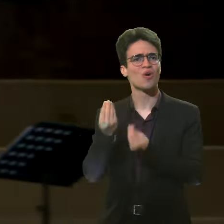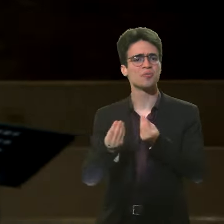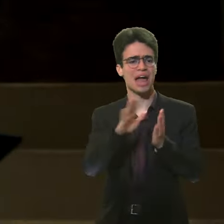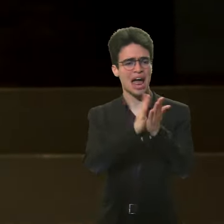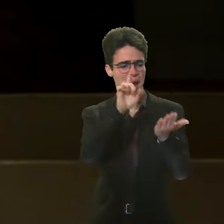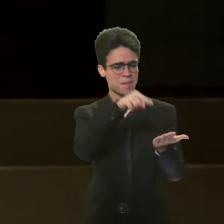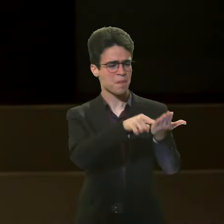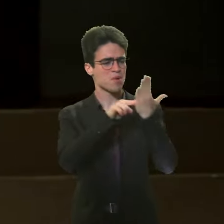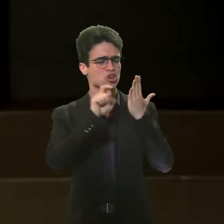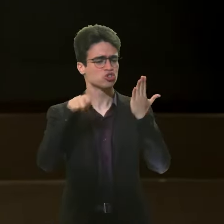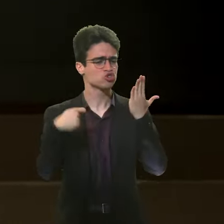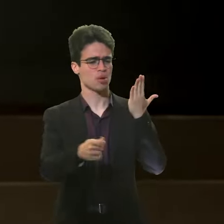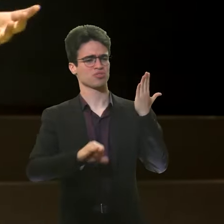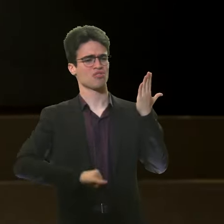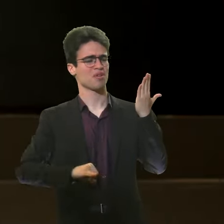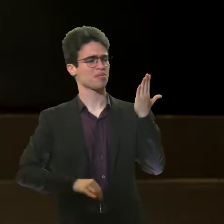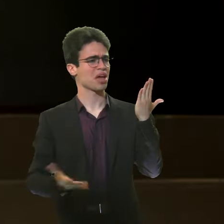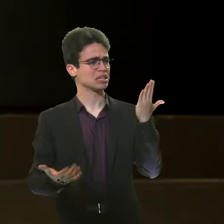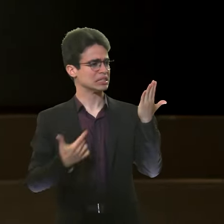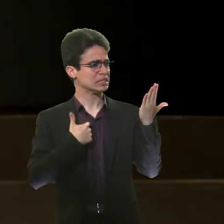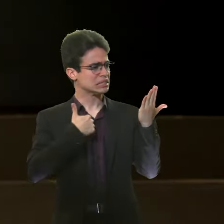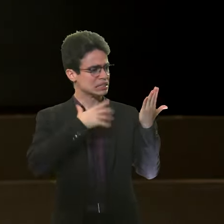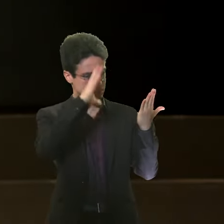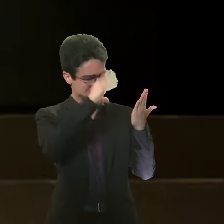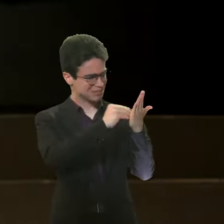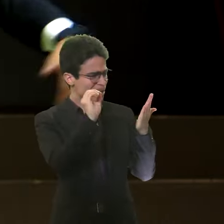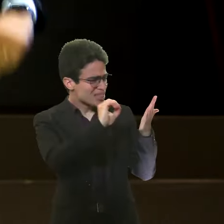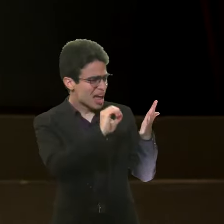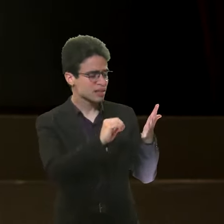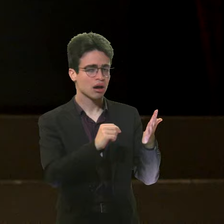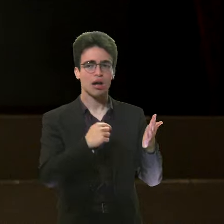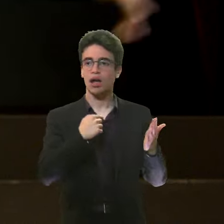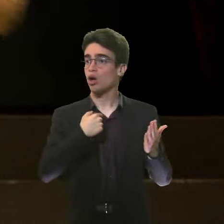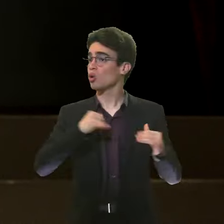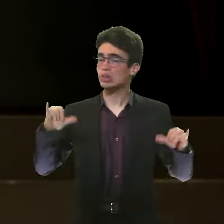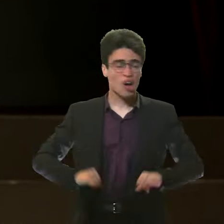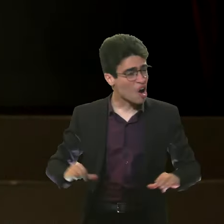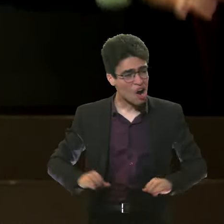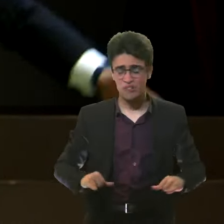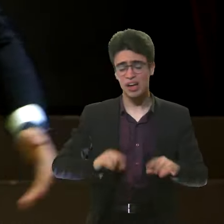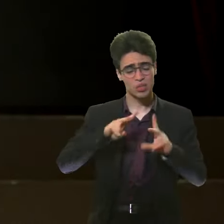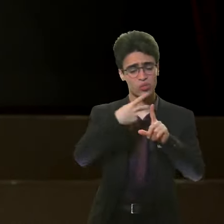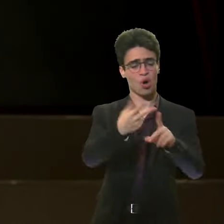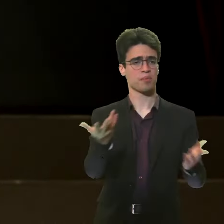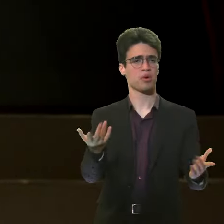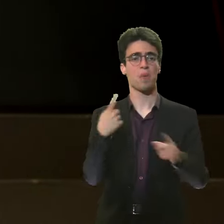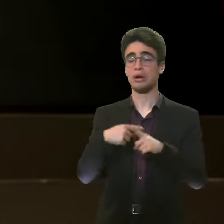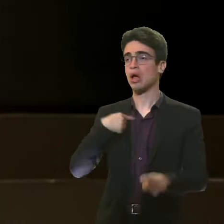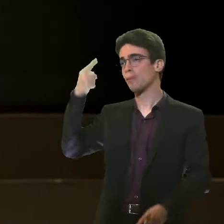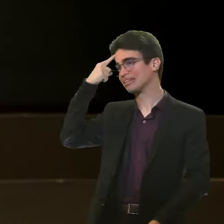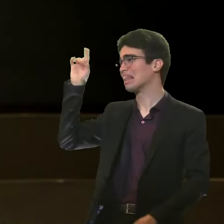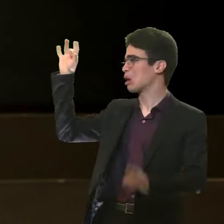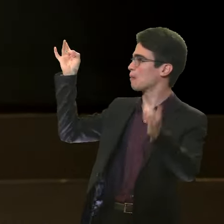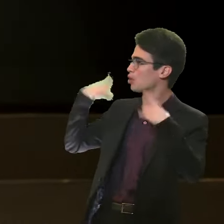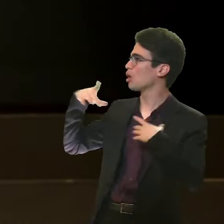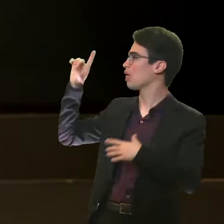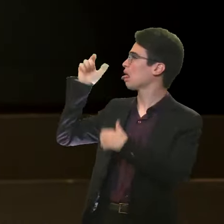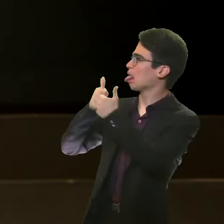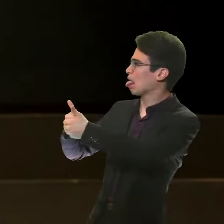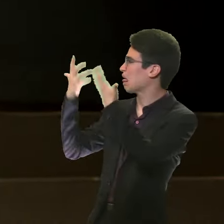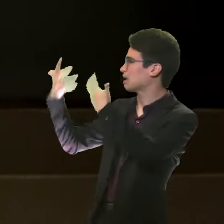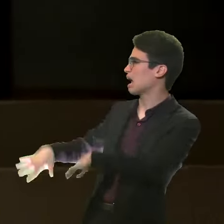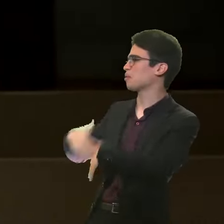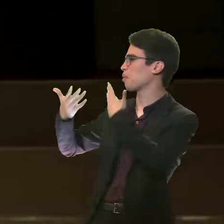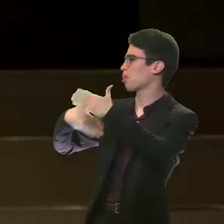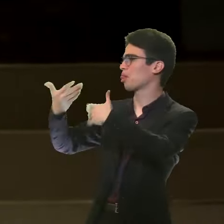você vai sofrer duas vezes. Porque você vai pensar que Deus te abandonou, que Ele não se importa com você, que Ele não te ama, que não vale a pena seguir a Jesus, e por aí vai. Então